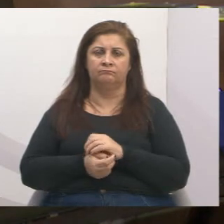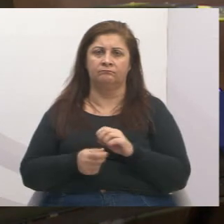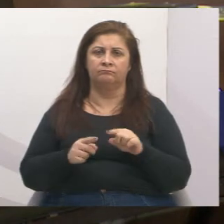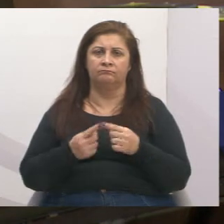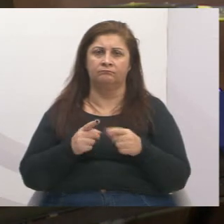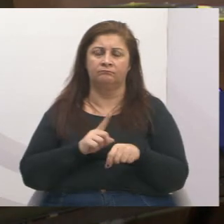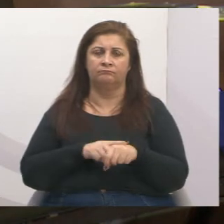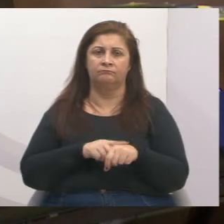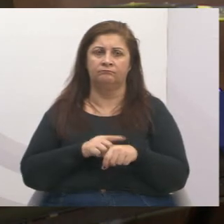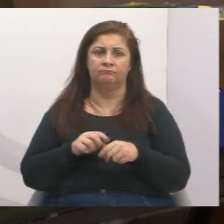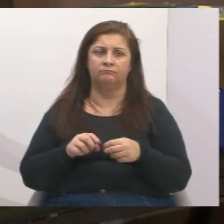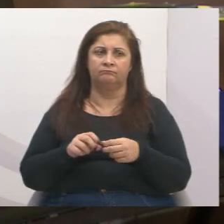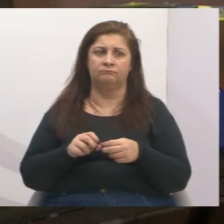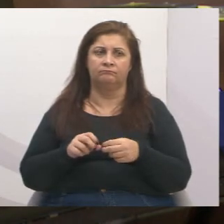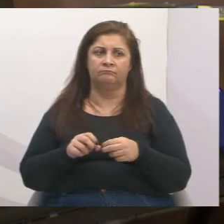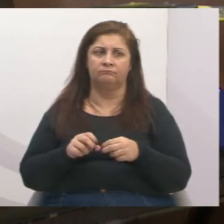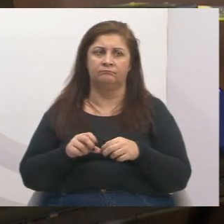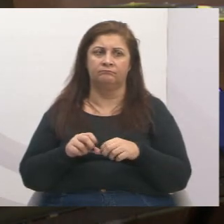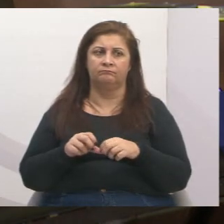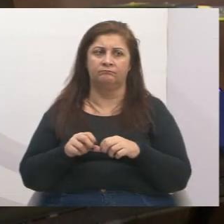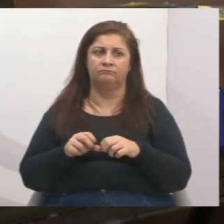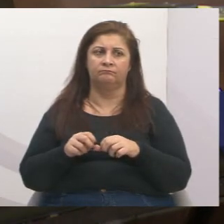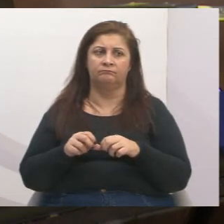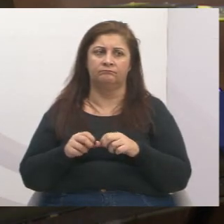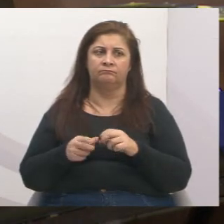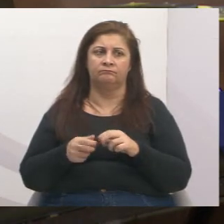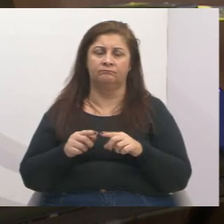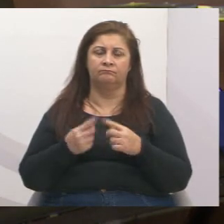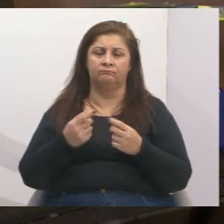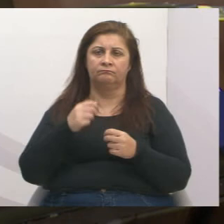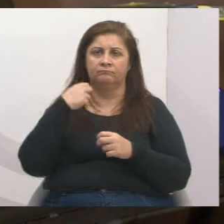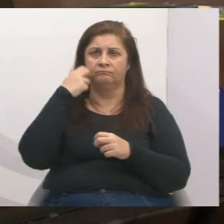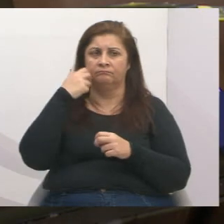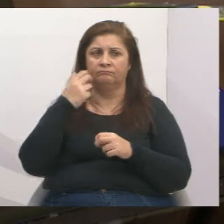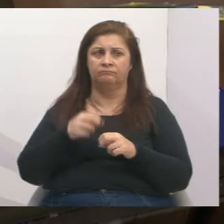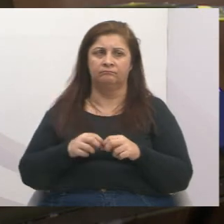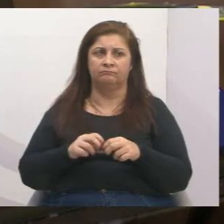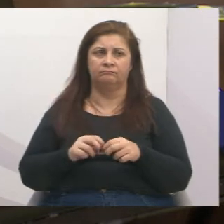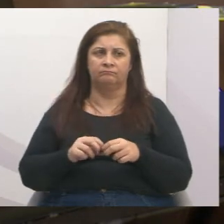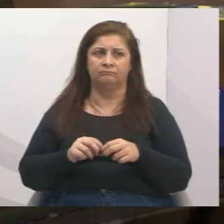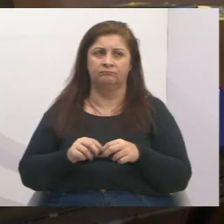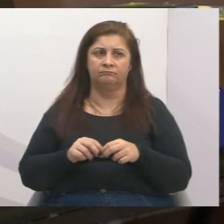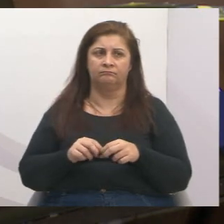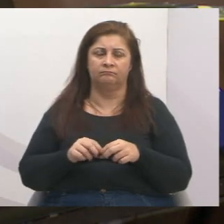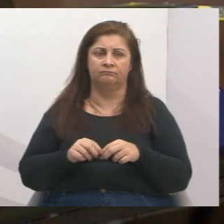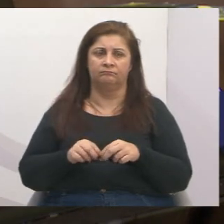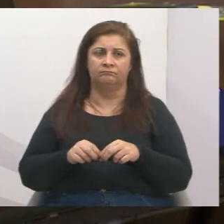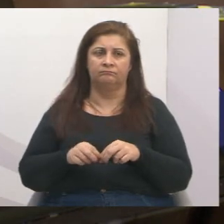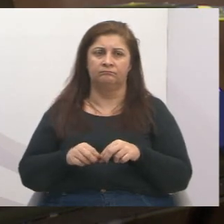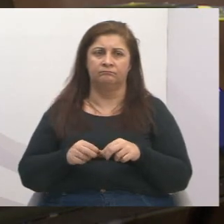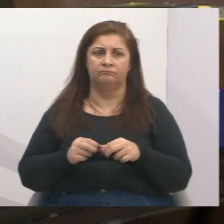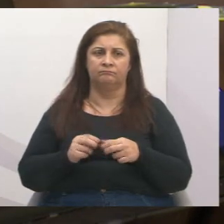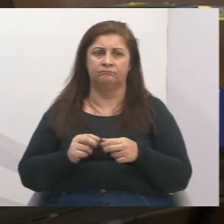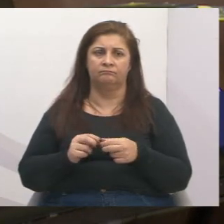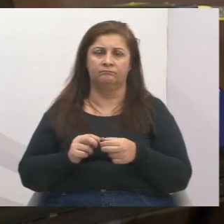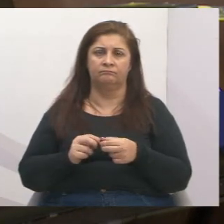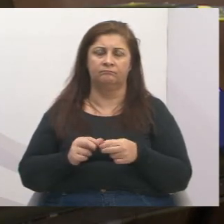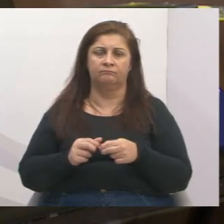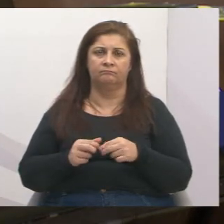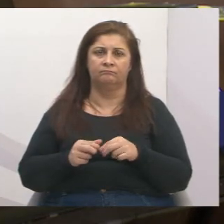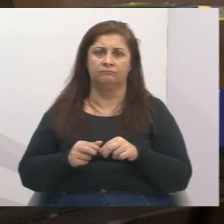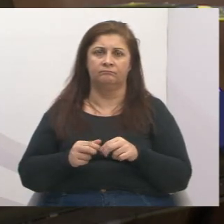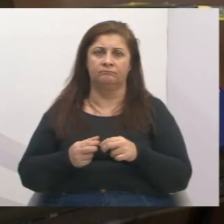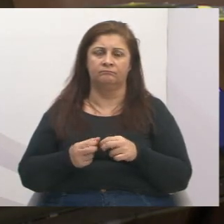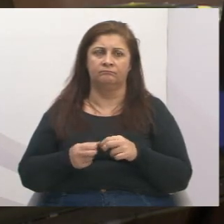prazo. Né? Mas a vergonha ainda continua nesse projeto de lei, que não tem mérito nenhum e é